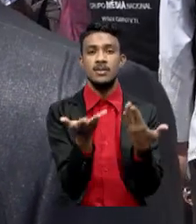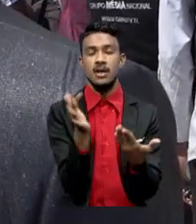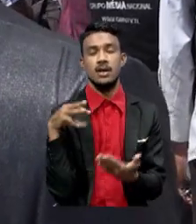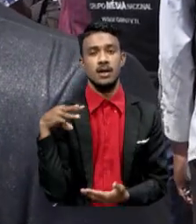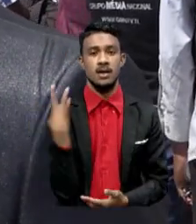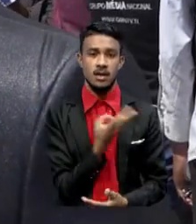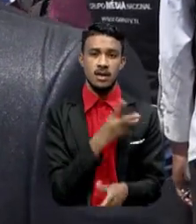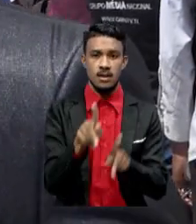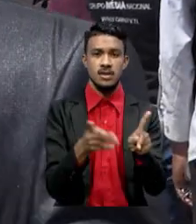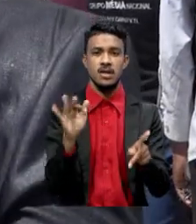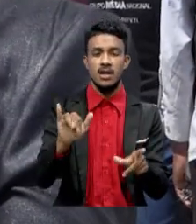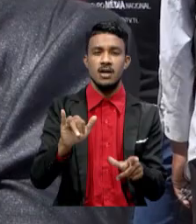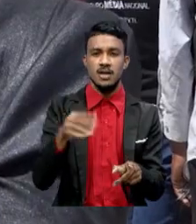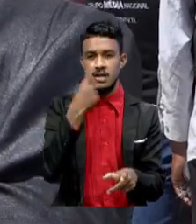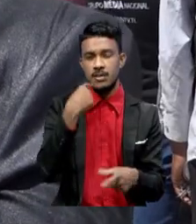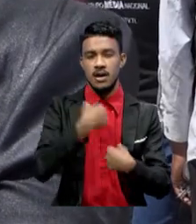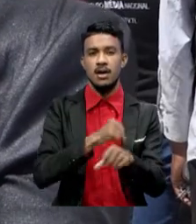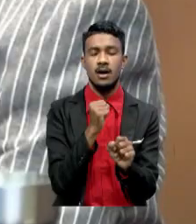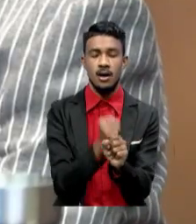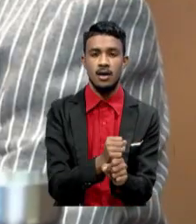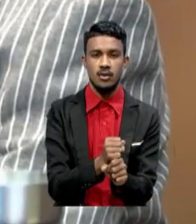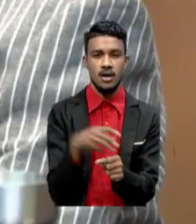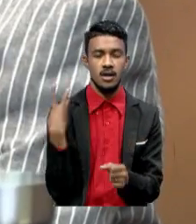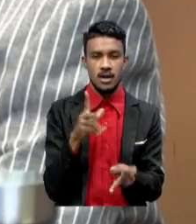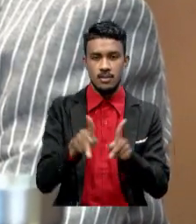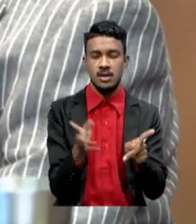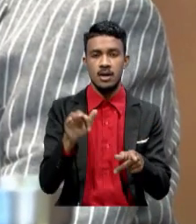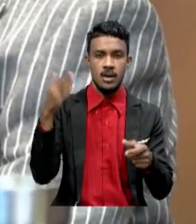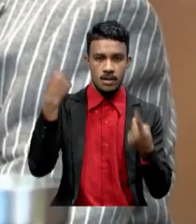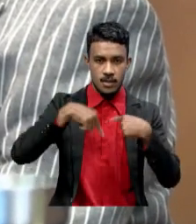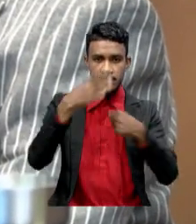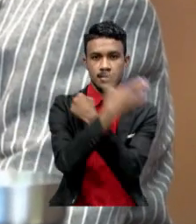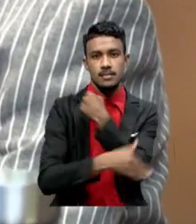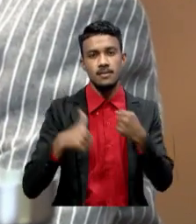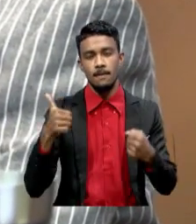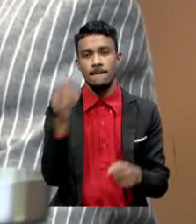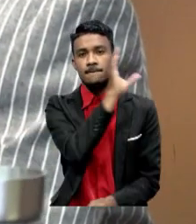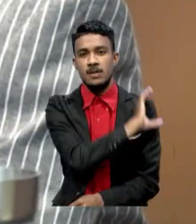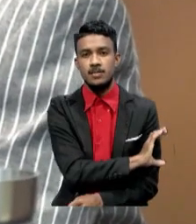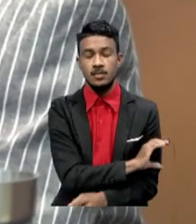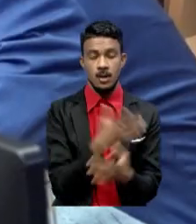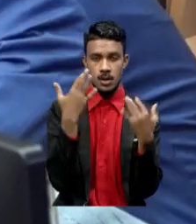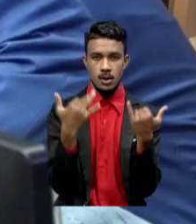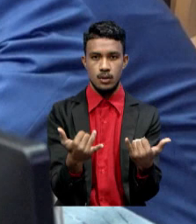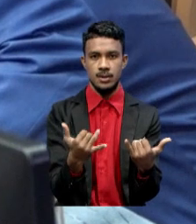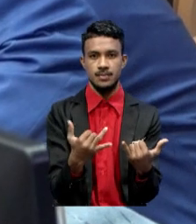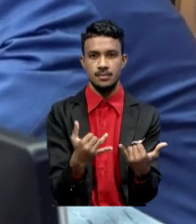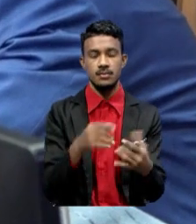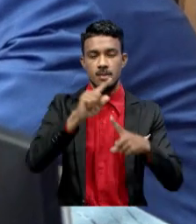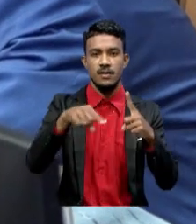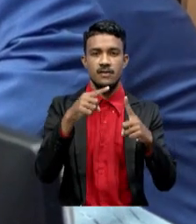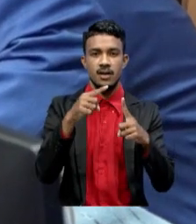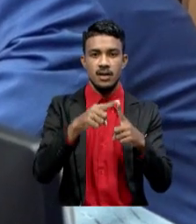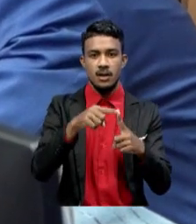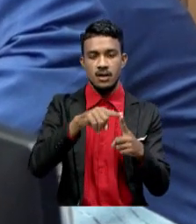itene sira dan sira ba. Nebe ne ite husi ke labe itene parte segurança sira. Agora quando